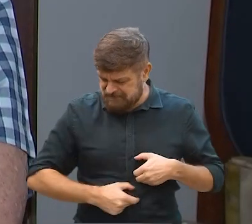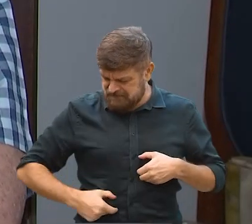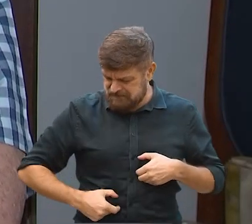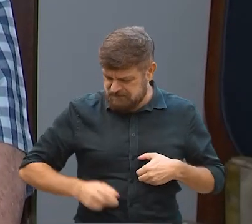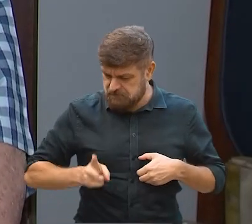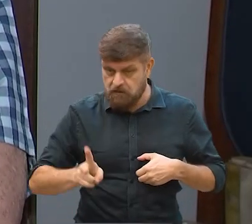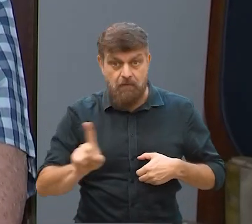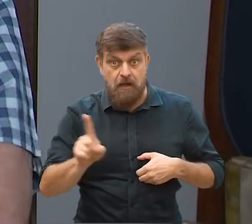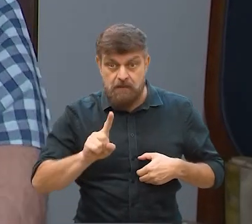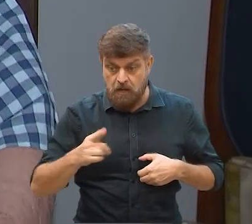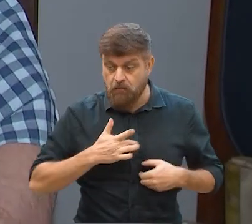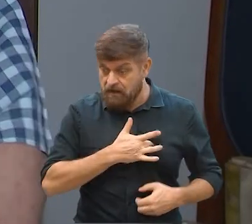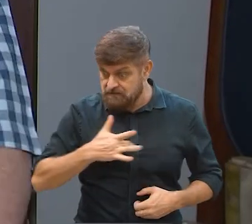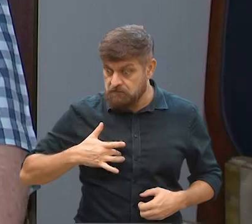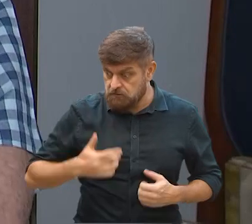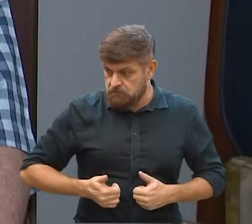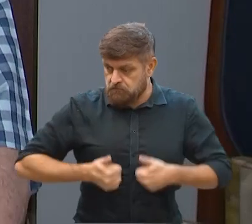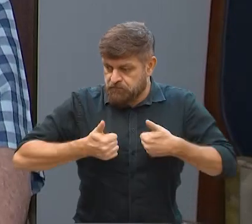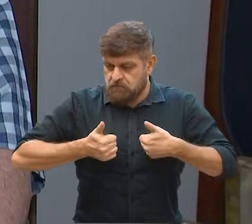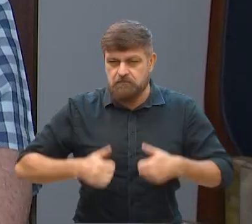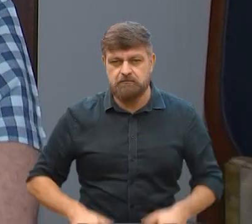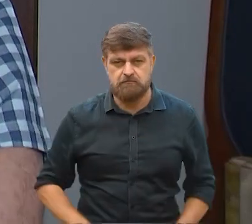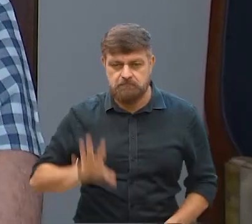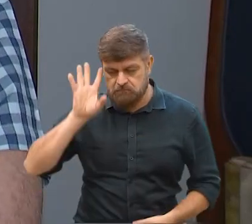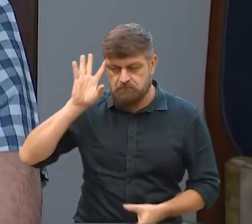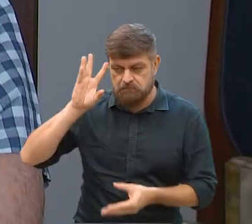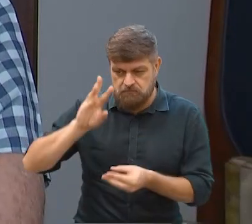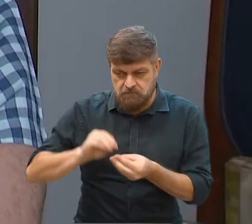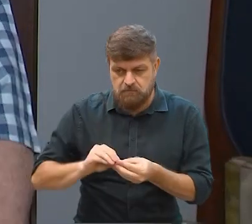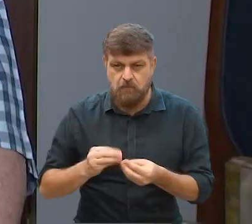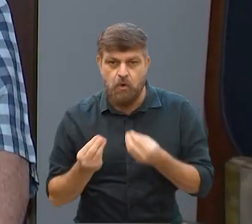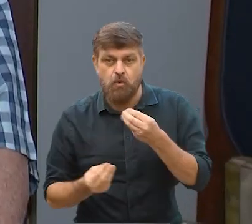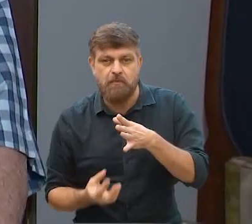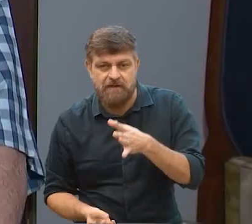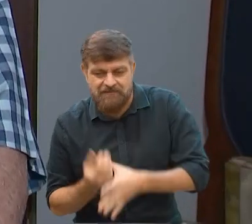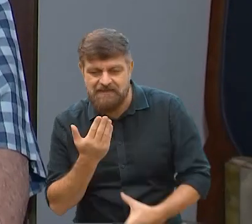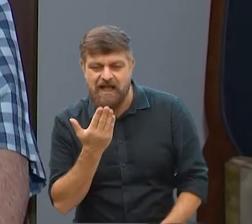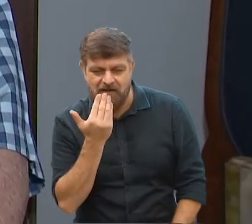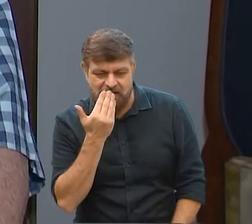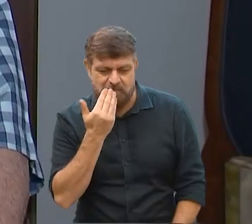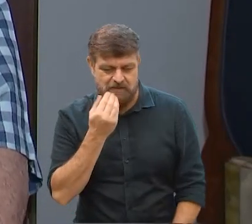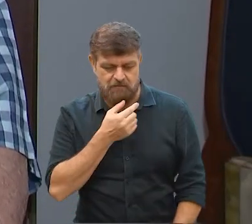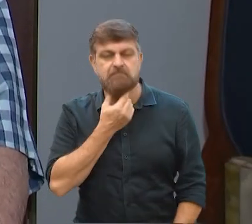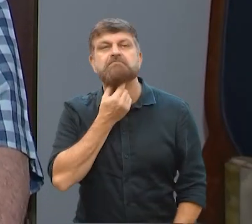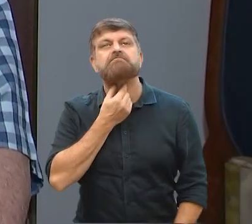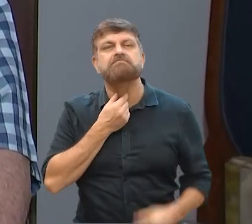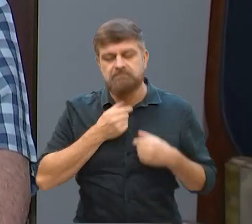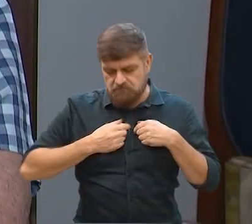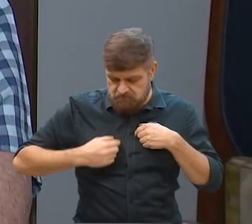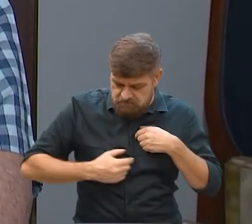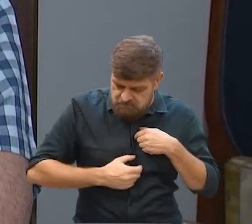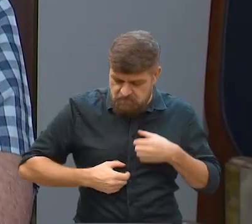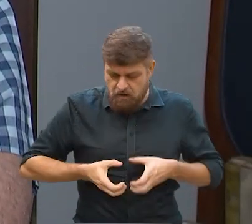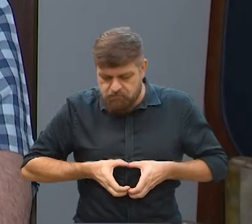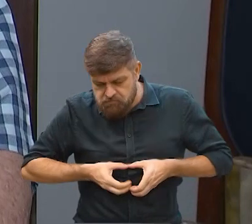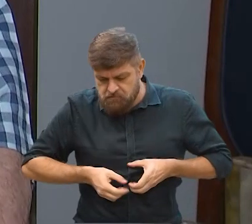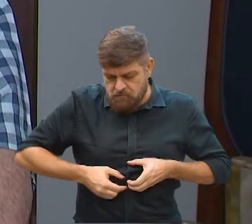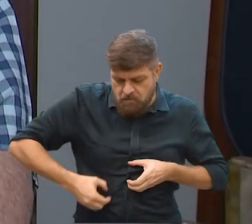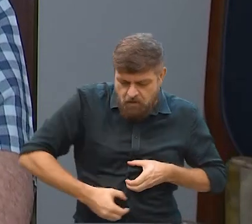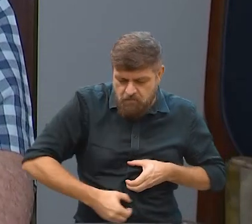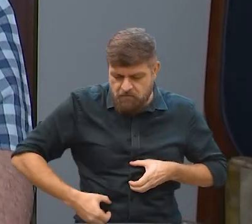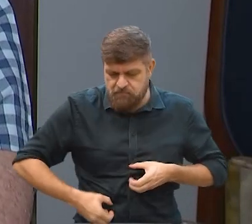digestivo. Então é mais ou menos isso, esse é o caminho da digestão, essas são as enzimas, as substâncias,